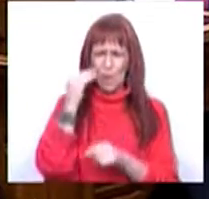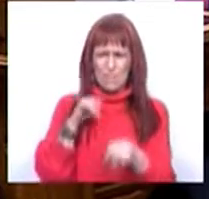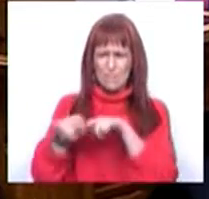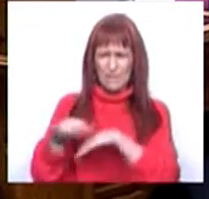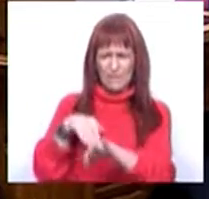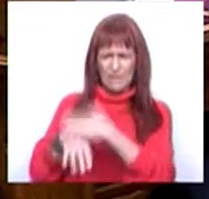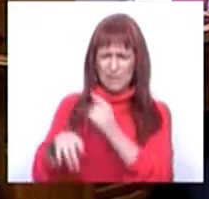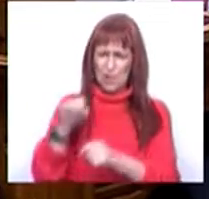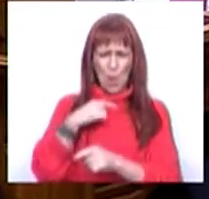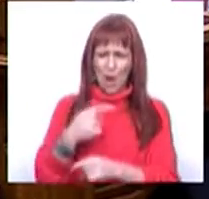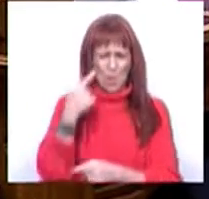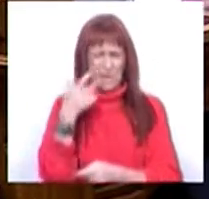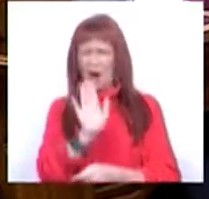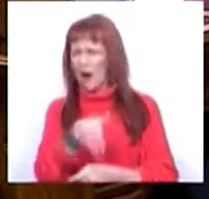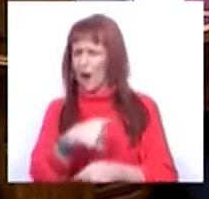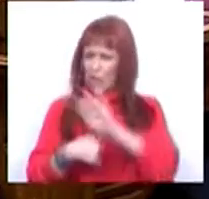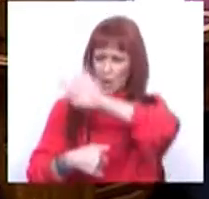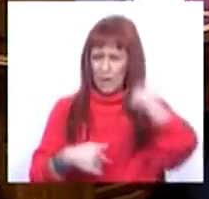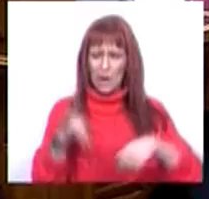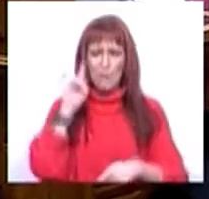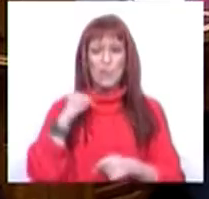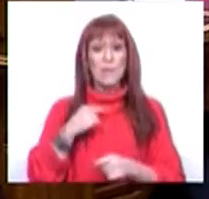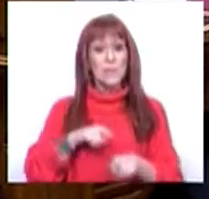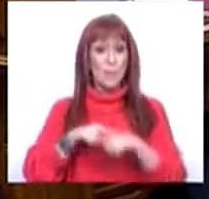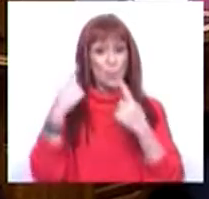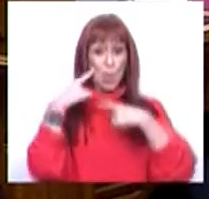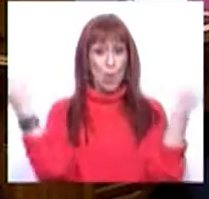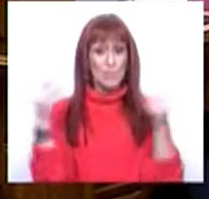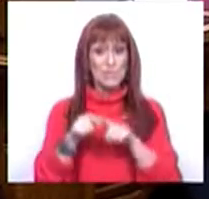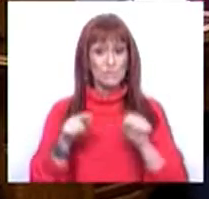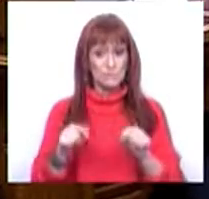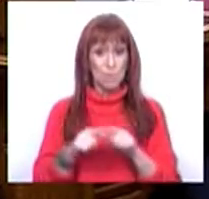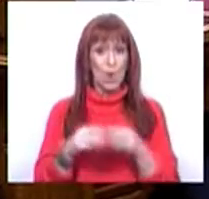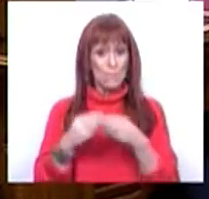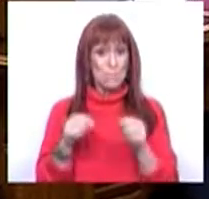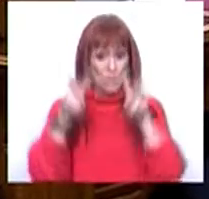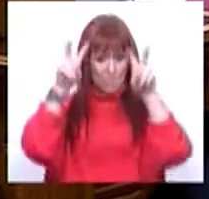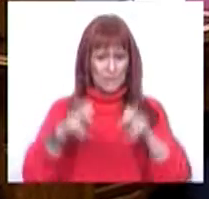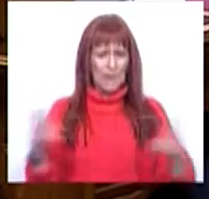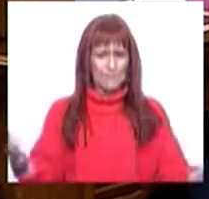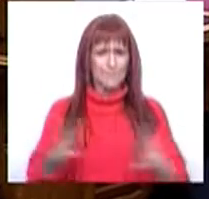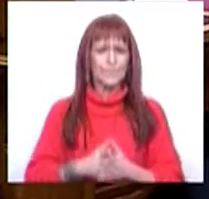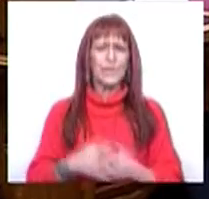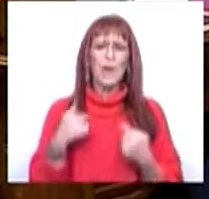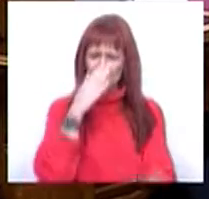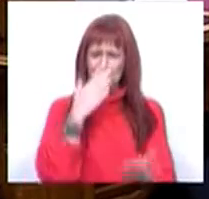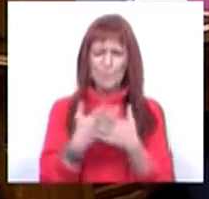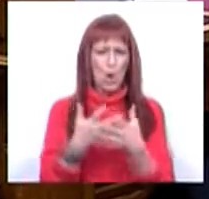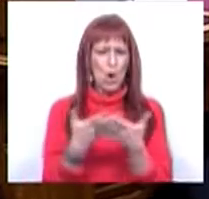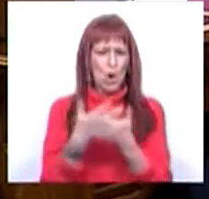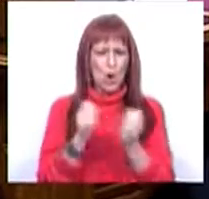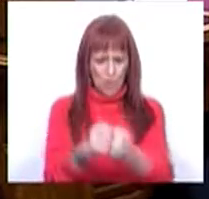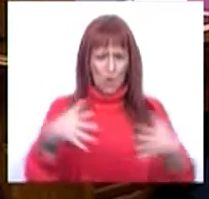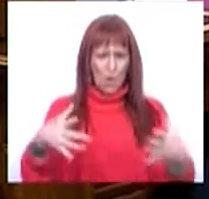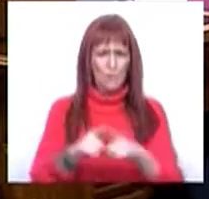política pode não reconhecer a importância das políticas públicas para a resolução desta matéria. Estamos perante um crescimento